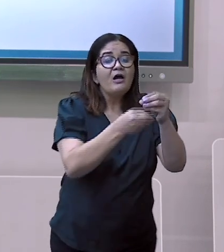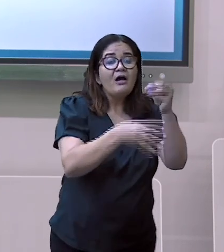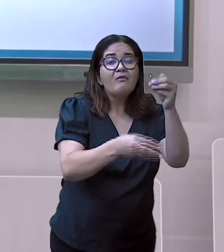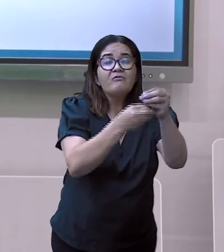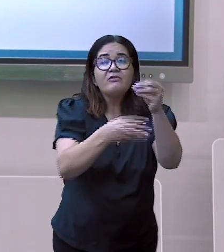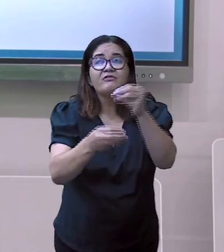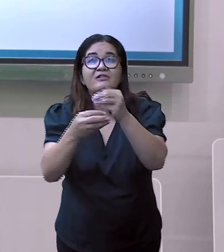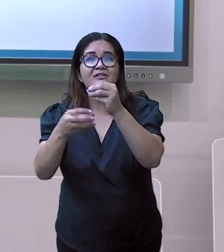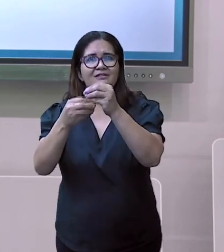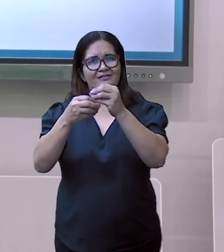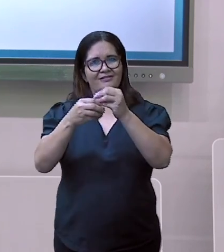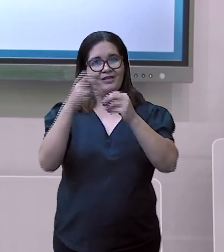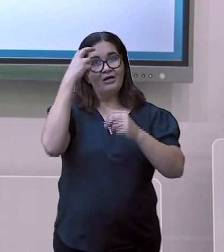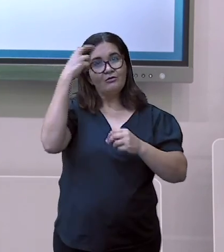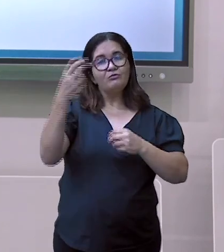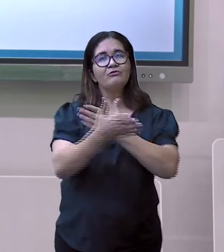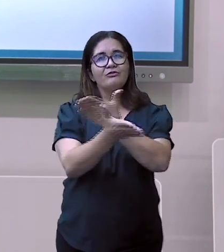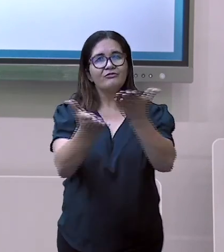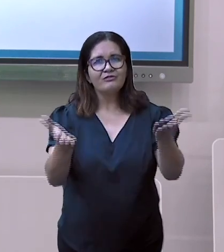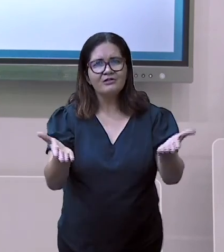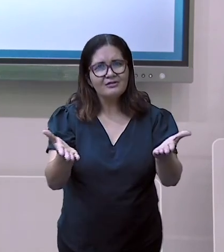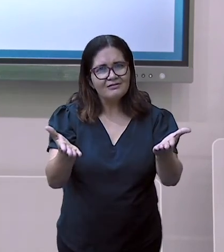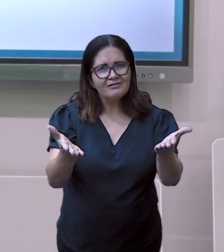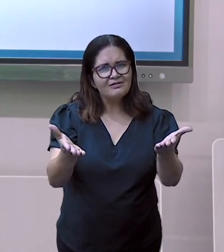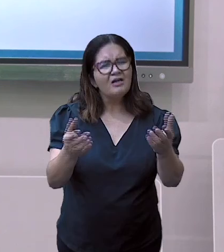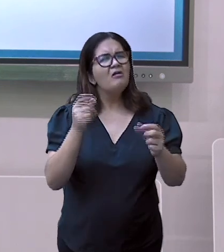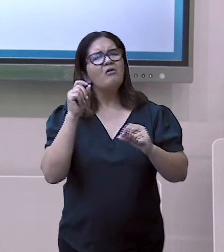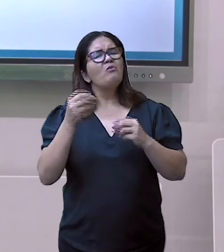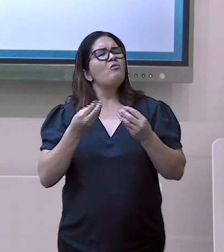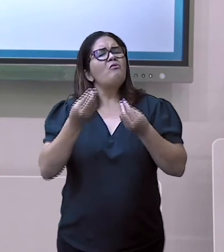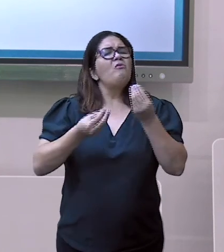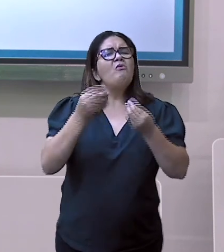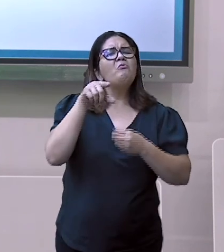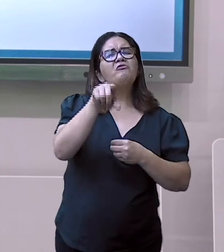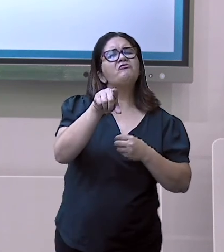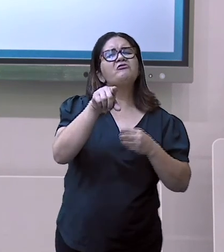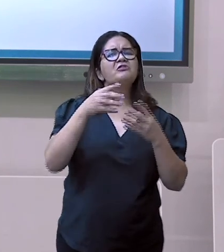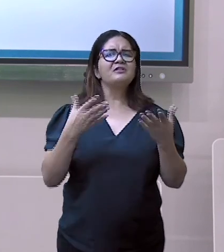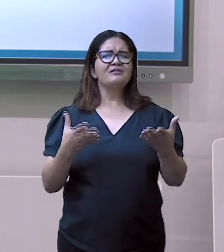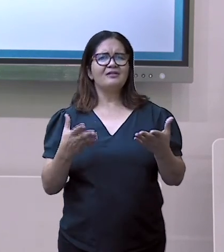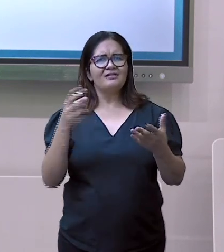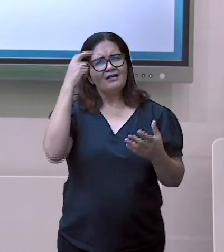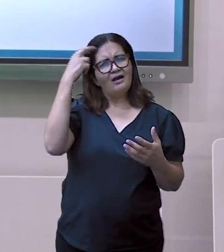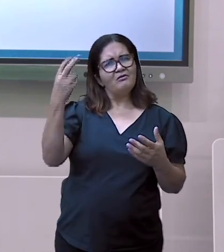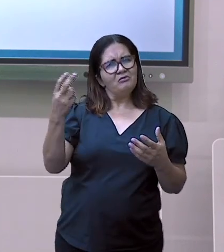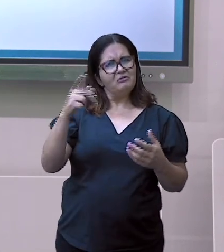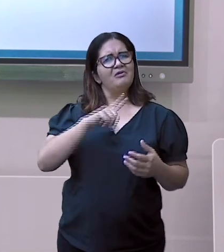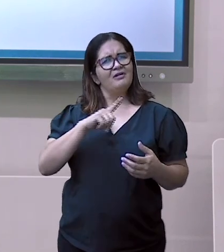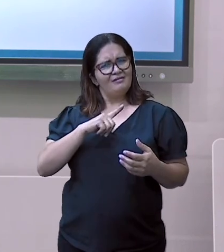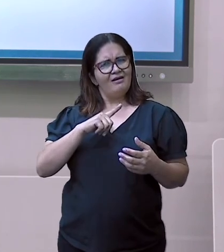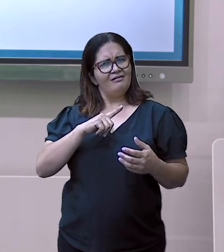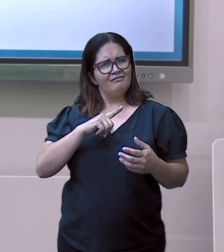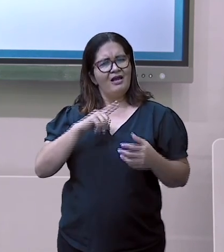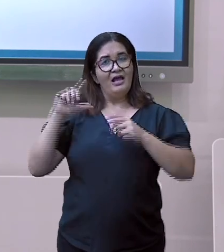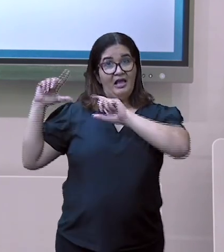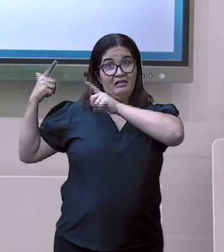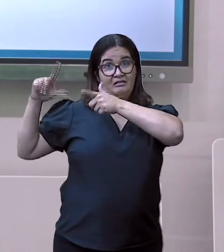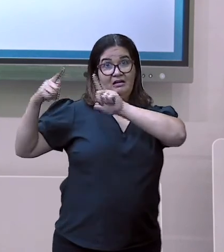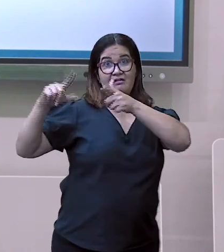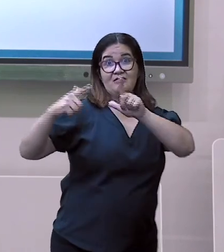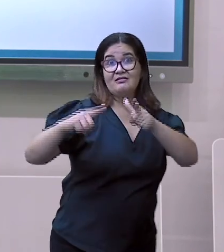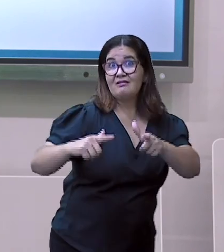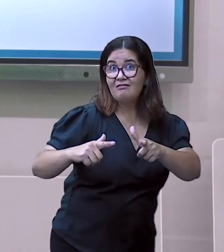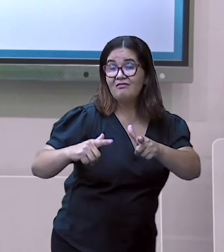de vocês. O que vocês acham que formaram a cultura de vocês? A família ao qual vocês